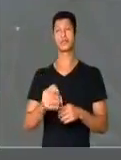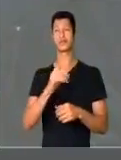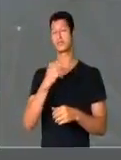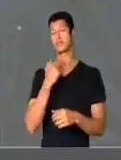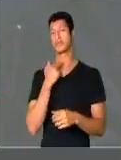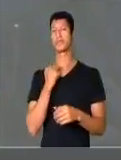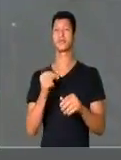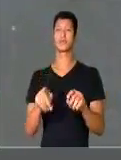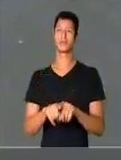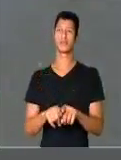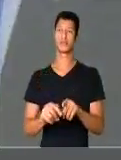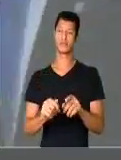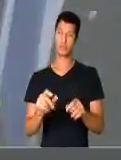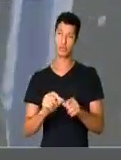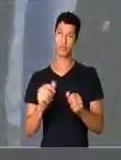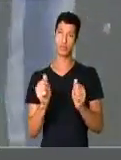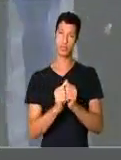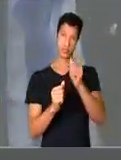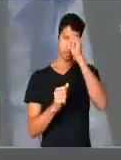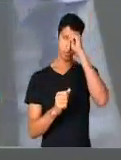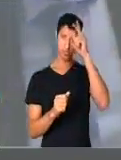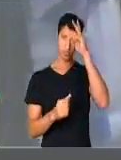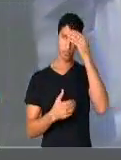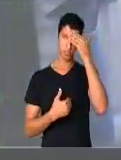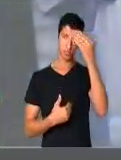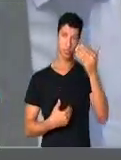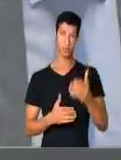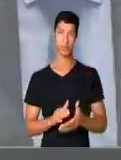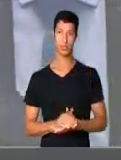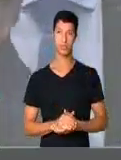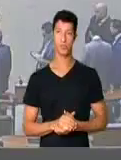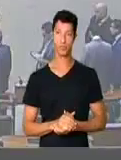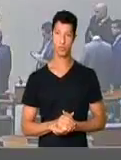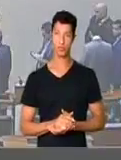elas não possam também operar com as prefeituras. Obrigado, viu, presidente. Senhor presidente.